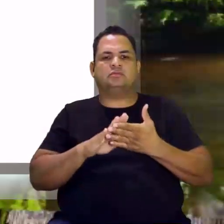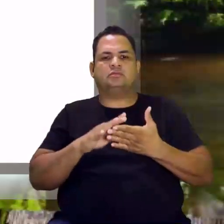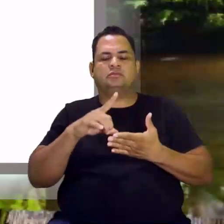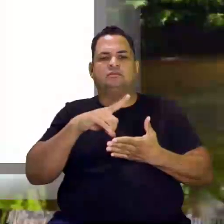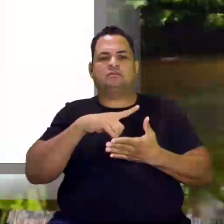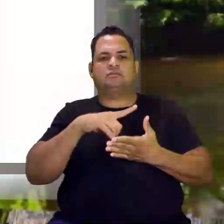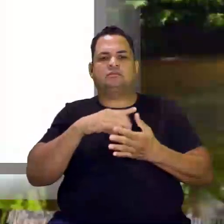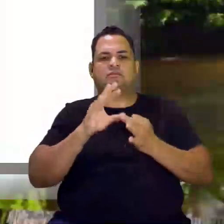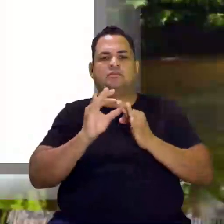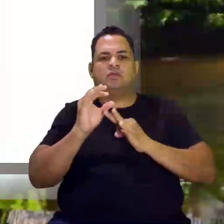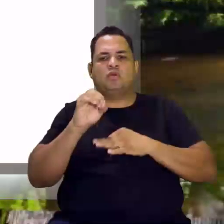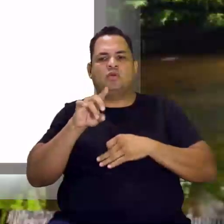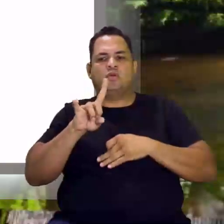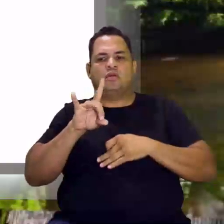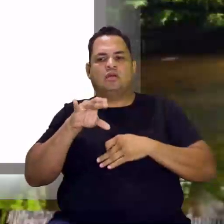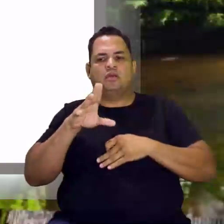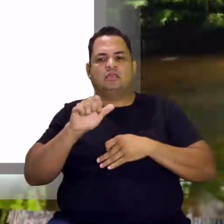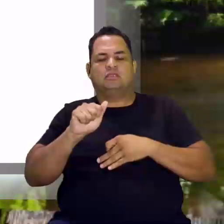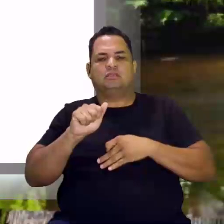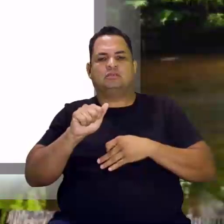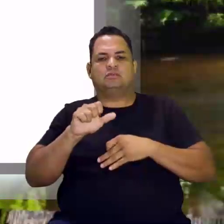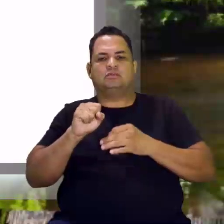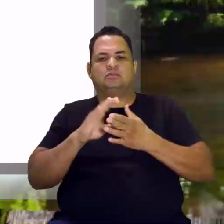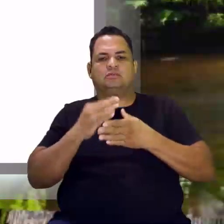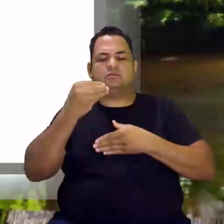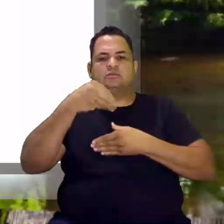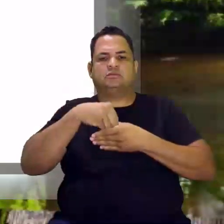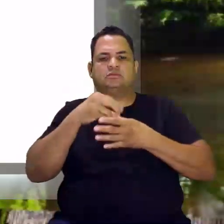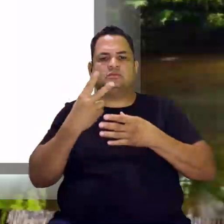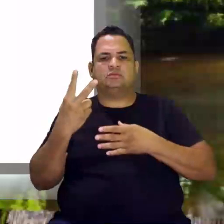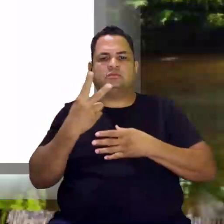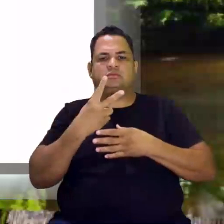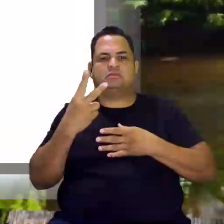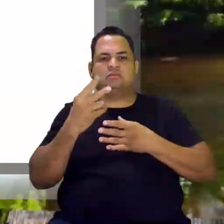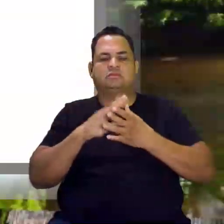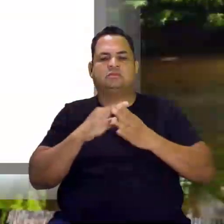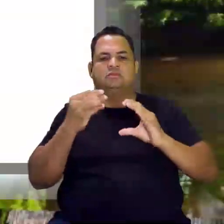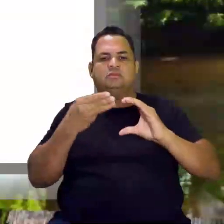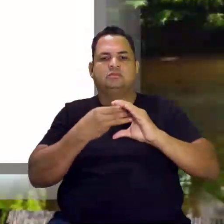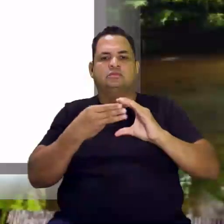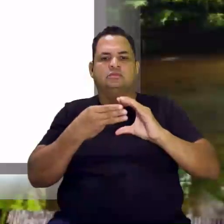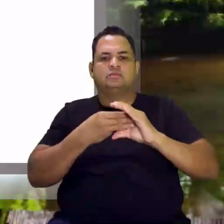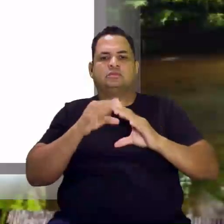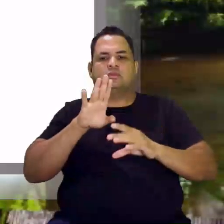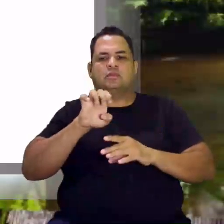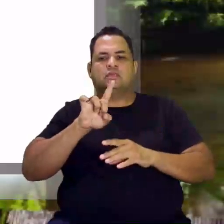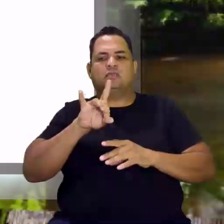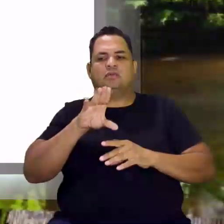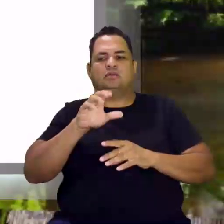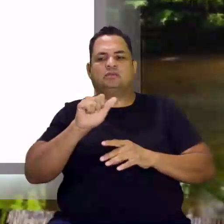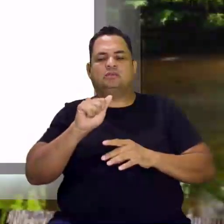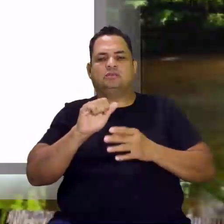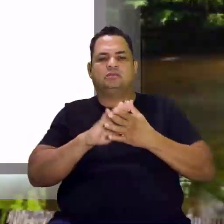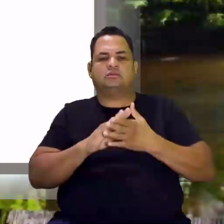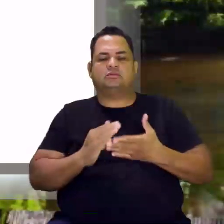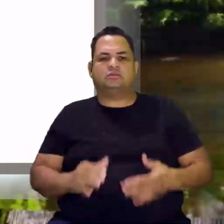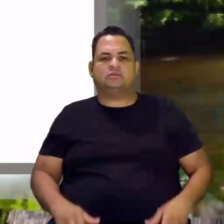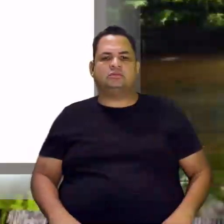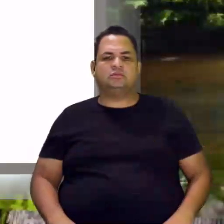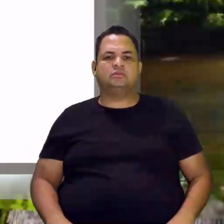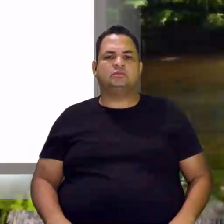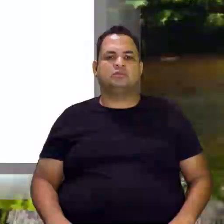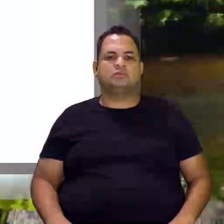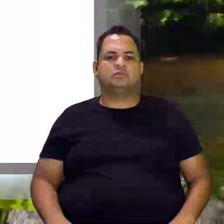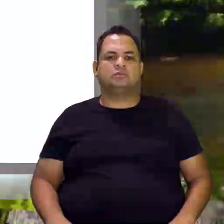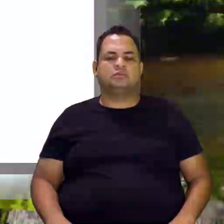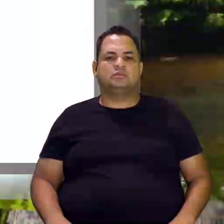de organelas citoplasmáticas dentro dessas duas células eucarióticas. Tudo bem? Outra